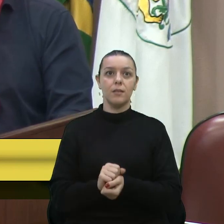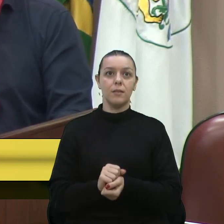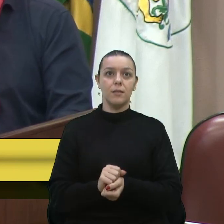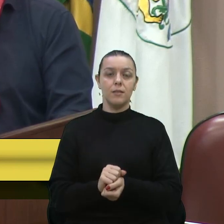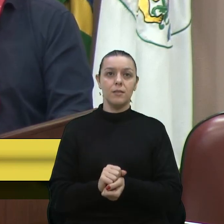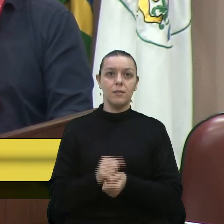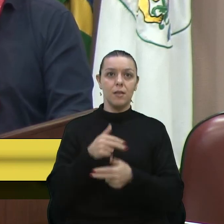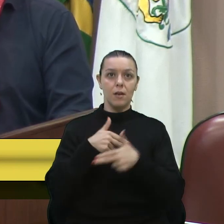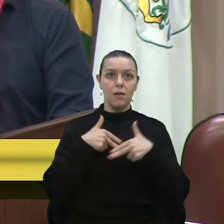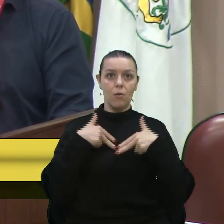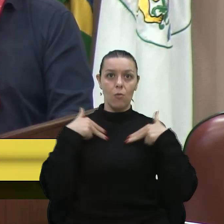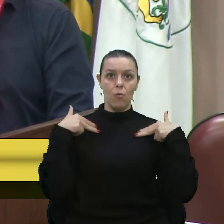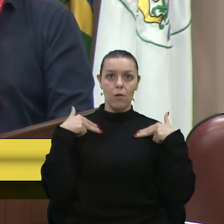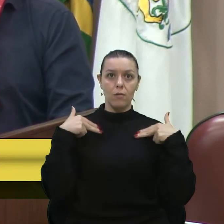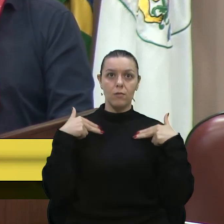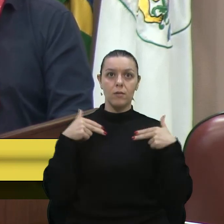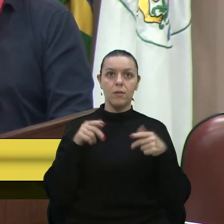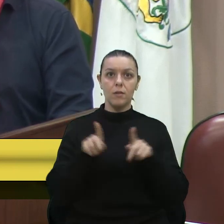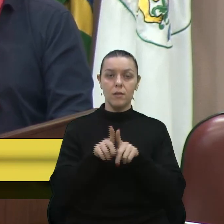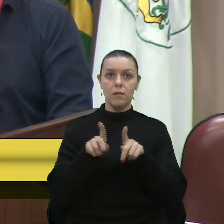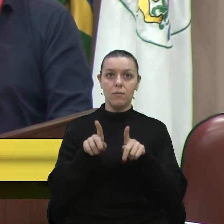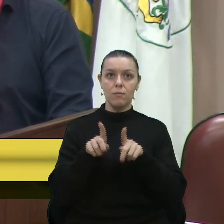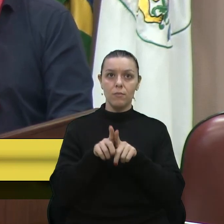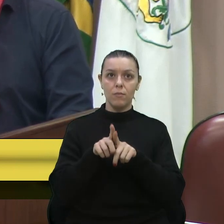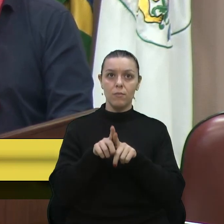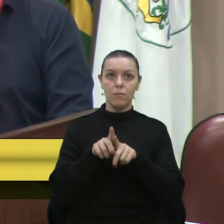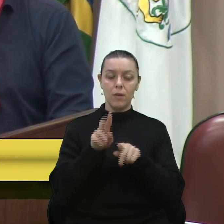guarda municipal e o pessoal da